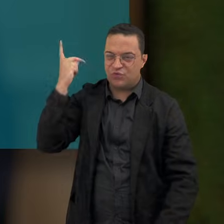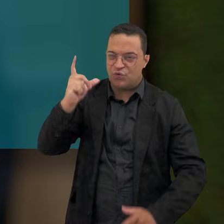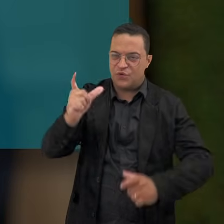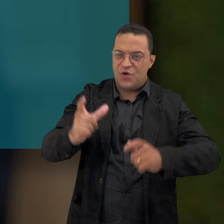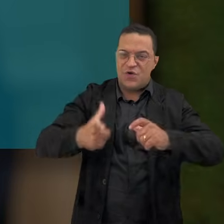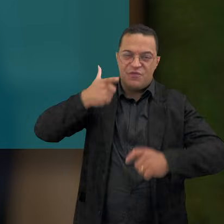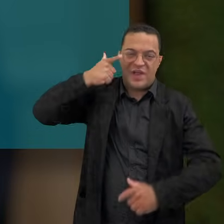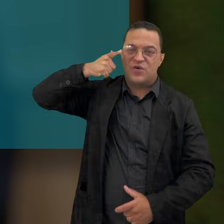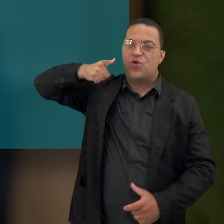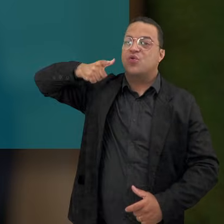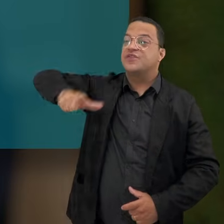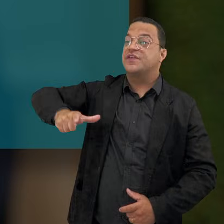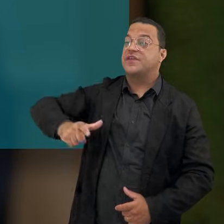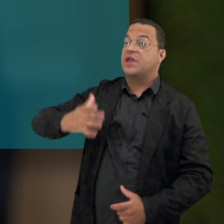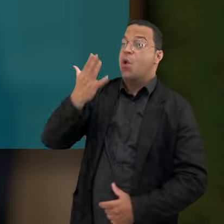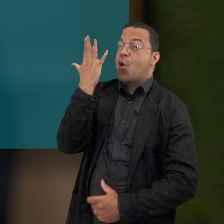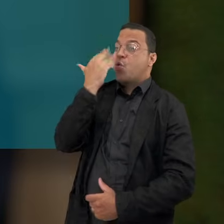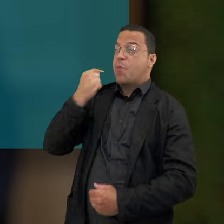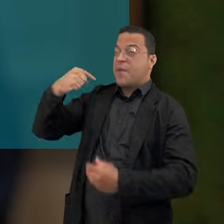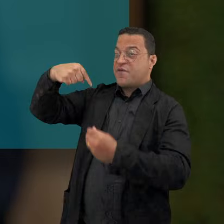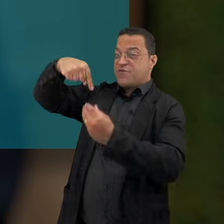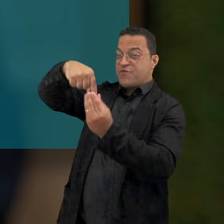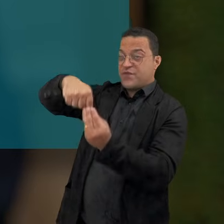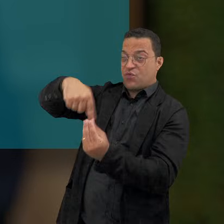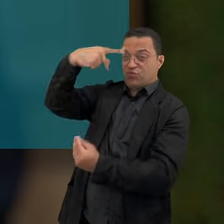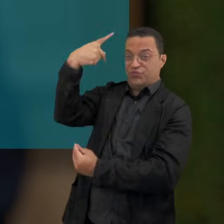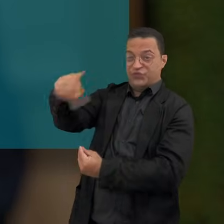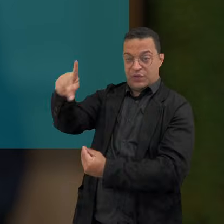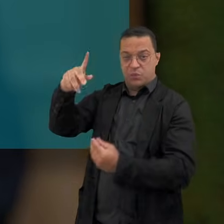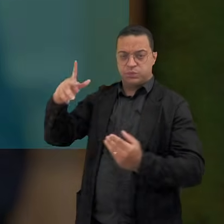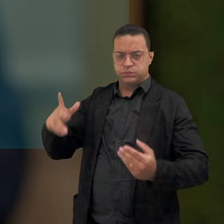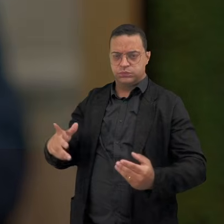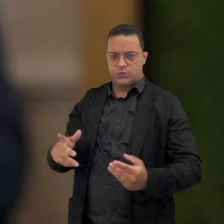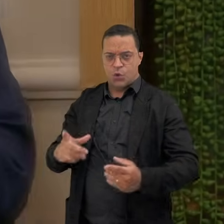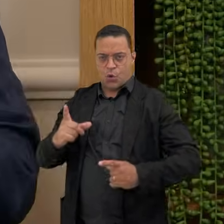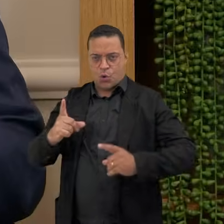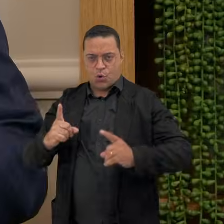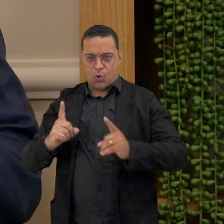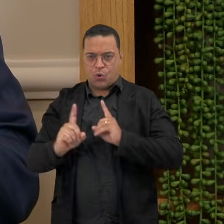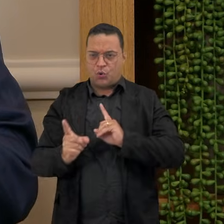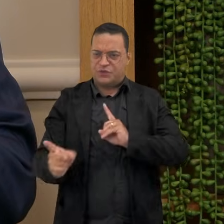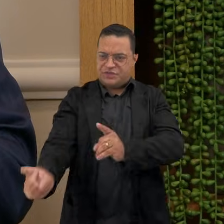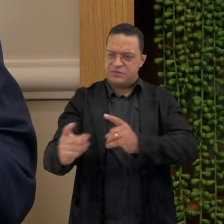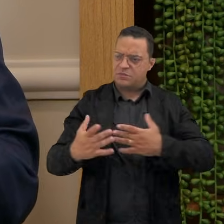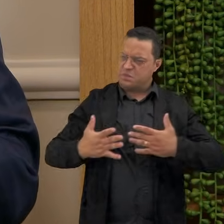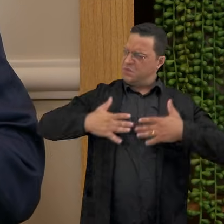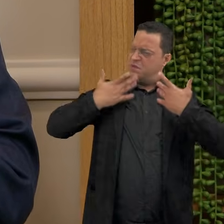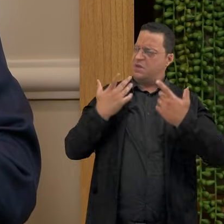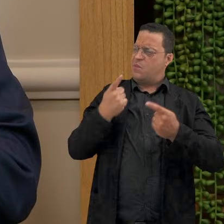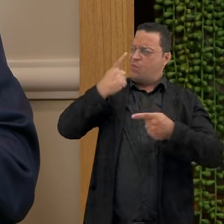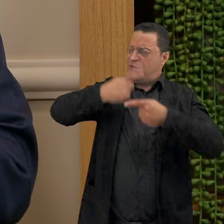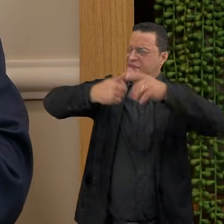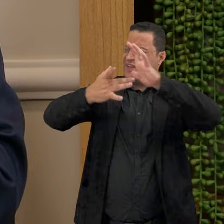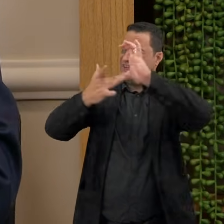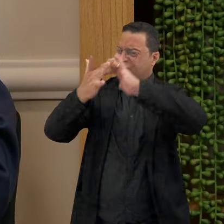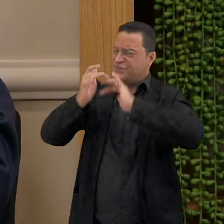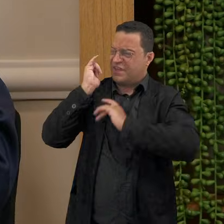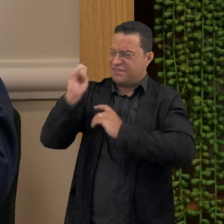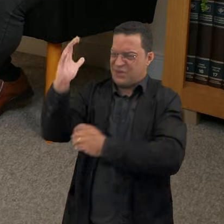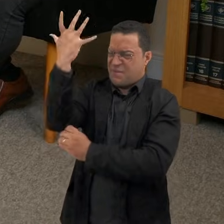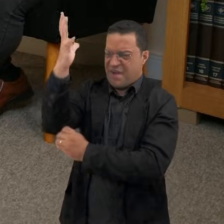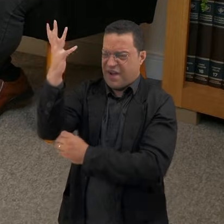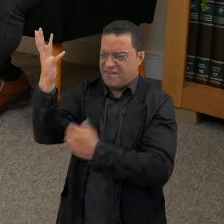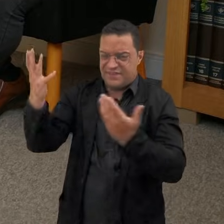E os seus discípulos ouviram isso. Lá em Mateus 21:12, o Senhor